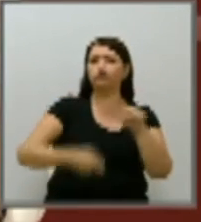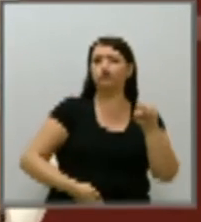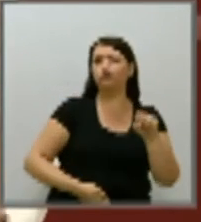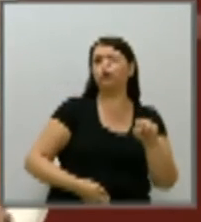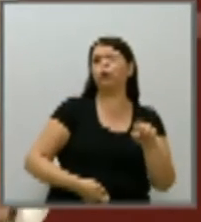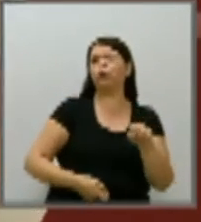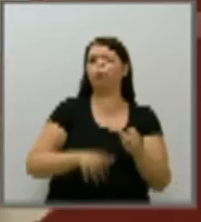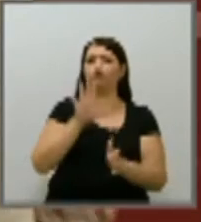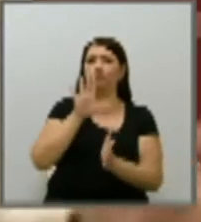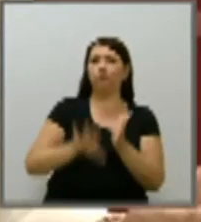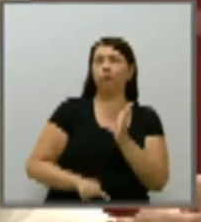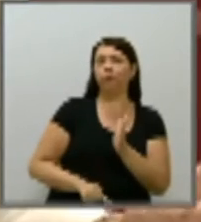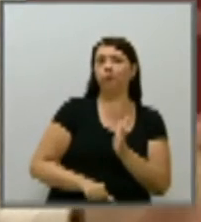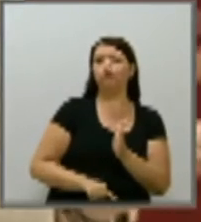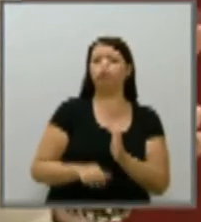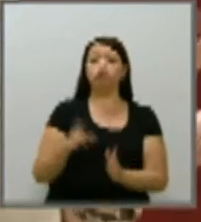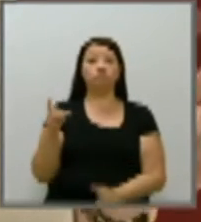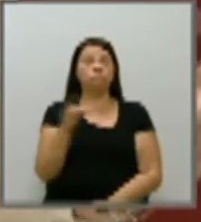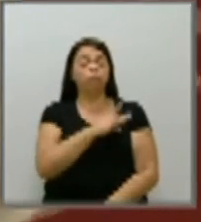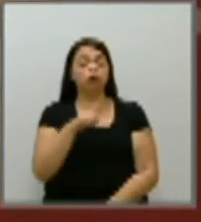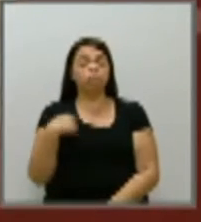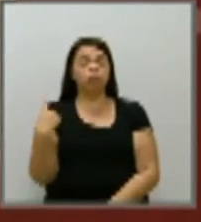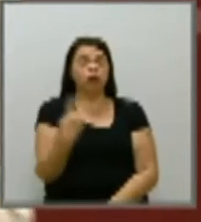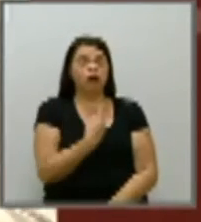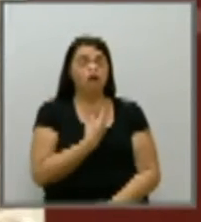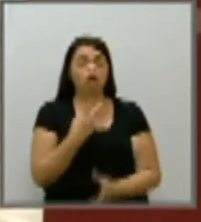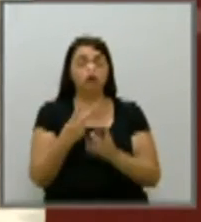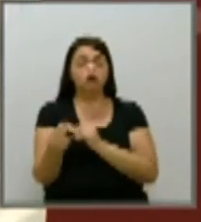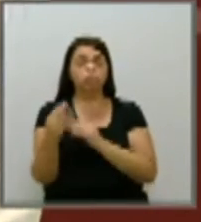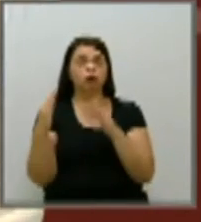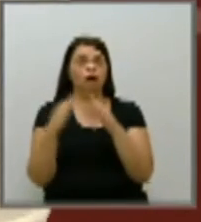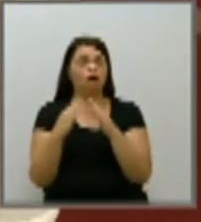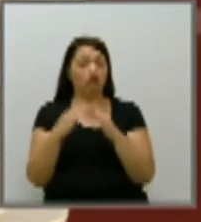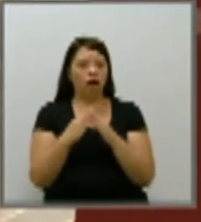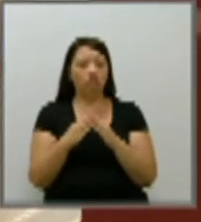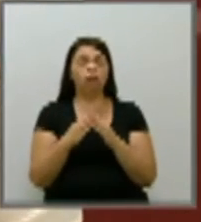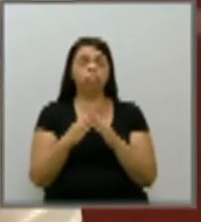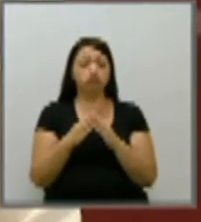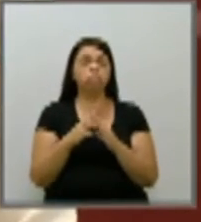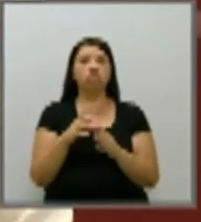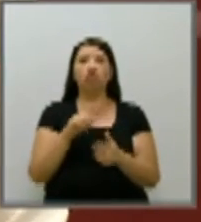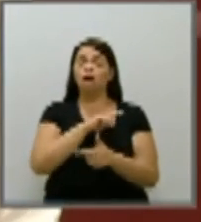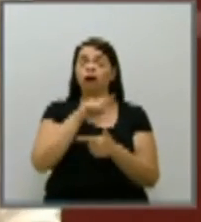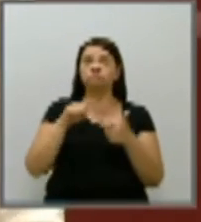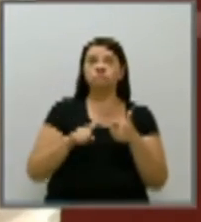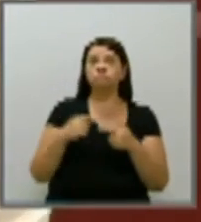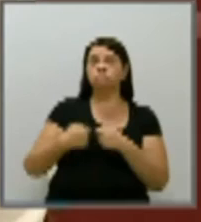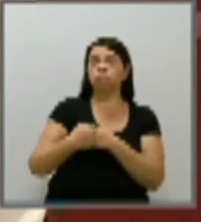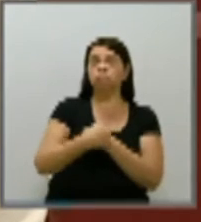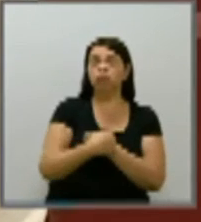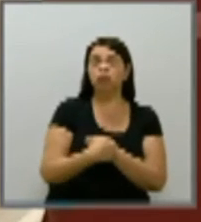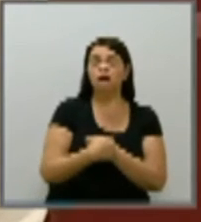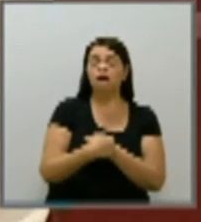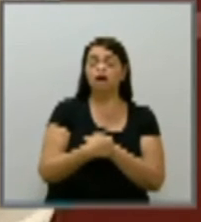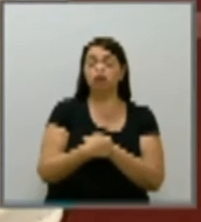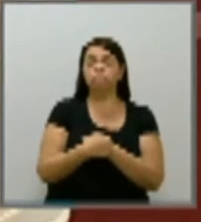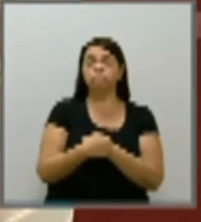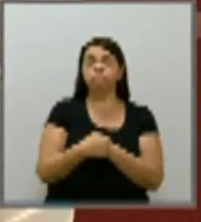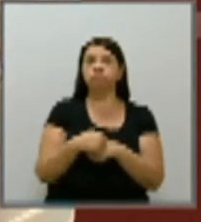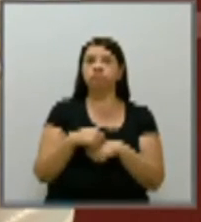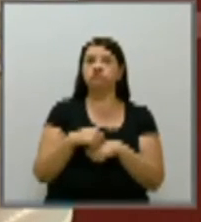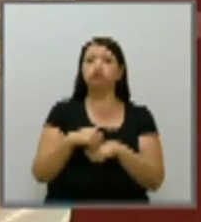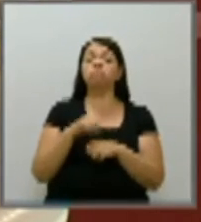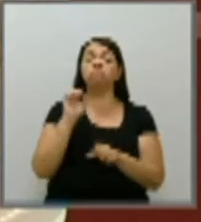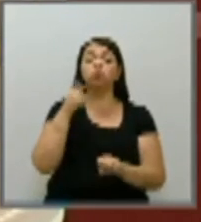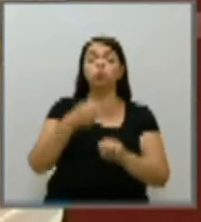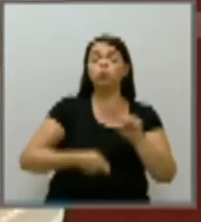sair de casa, e nós temos tido casos muito frequentes em Gravataí. Somos a segunda cidade, o segundo município em estupro